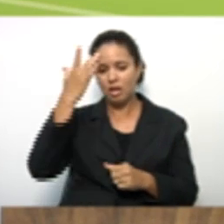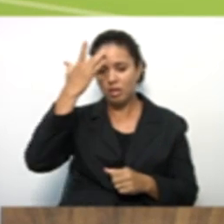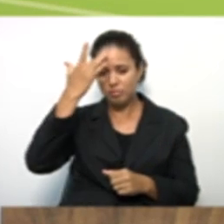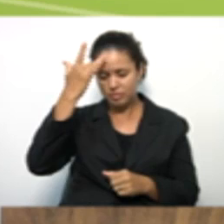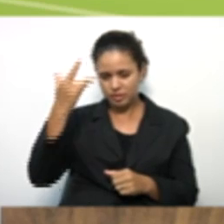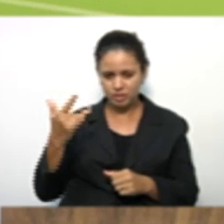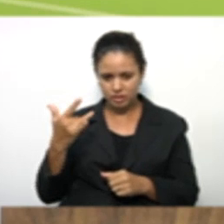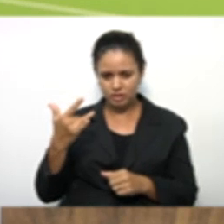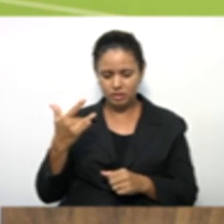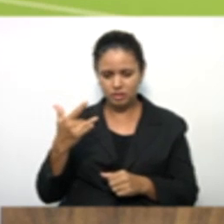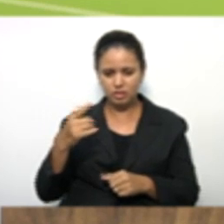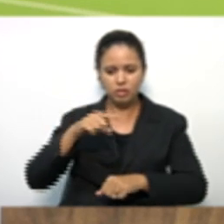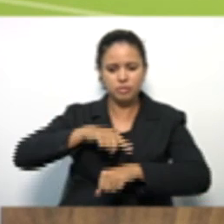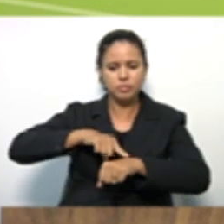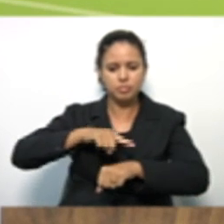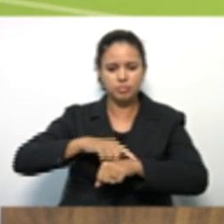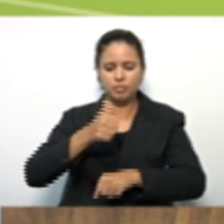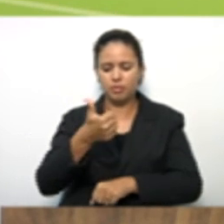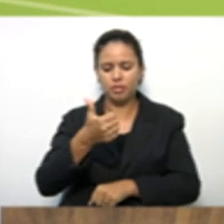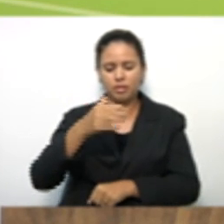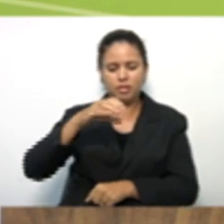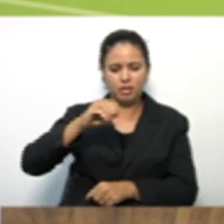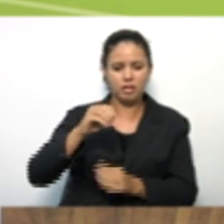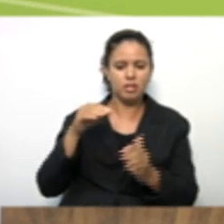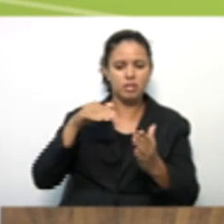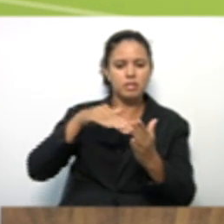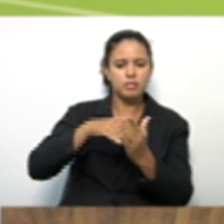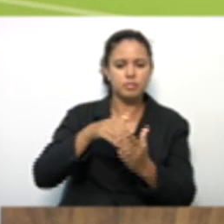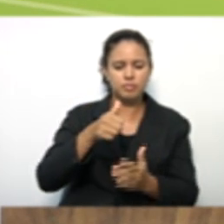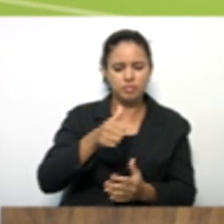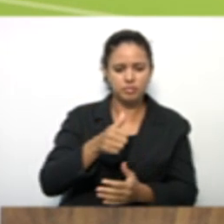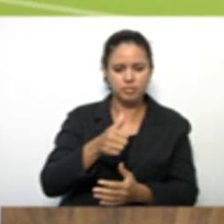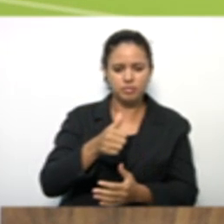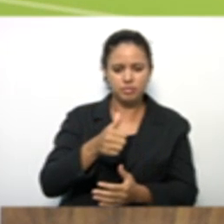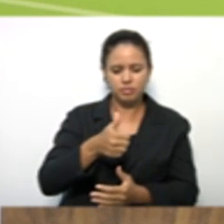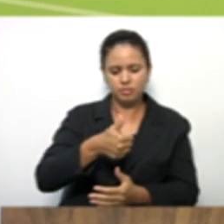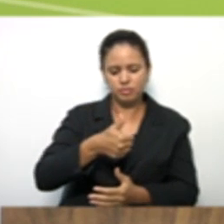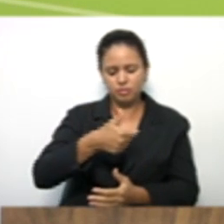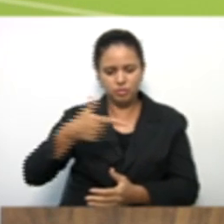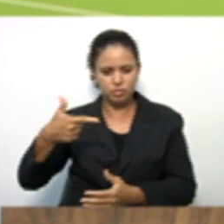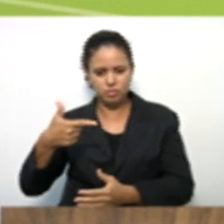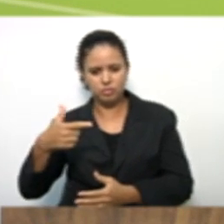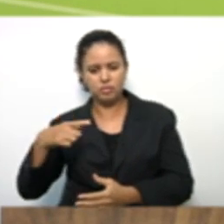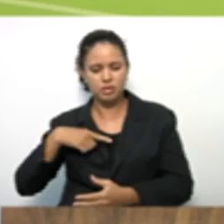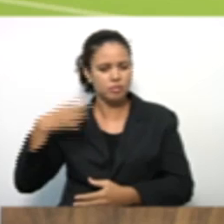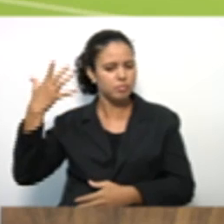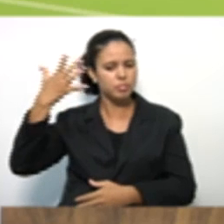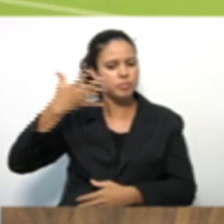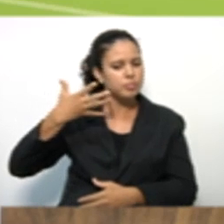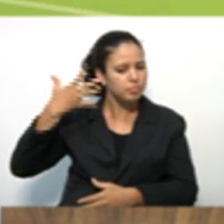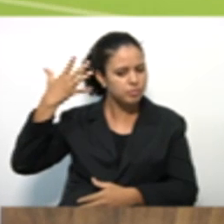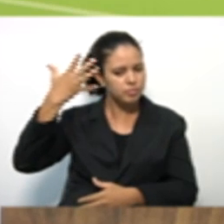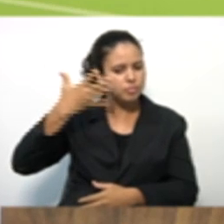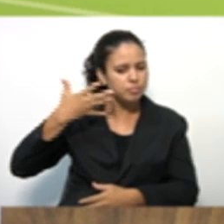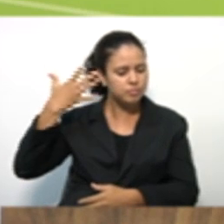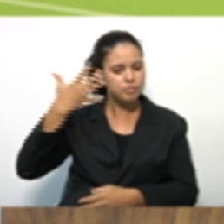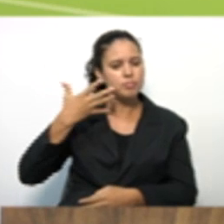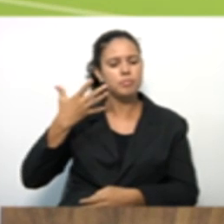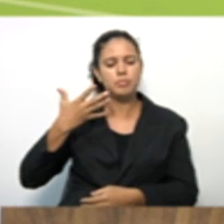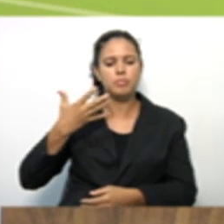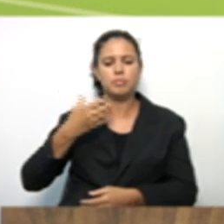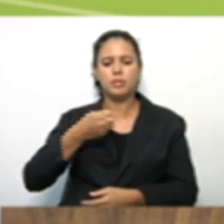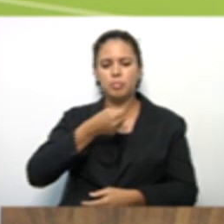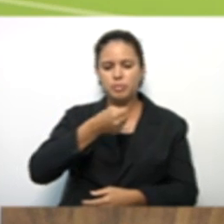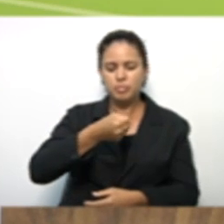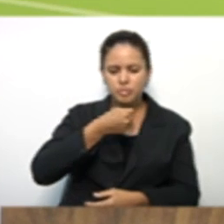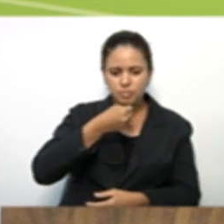amanhã, entre às 10 horas, vai ter uma palestra importantíssima. Essas palestras vêm aumentar nossos